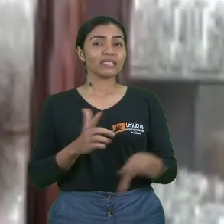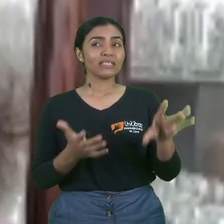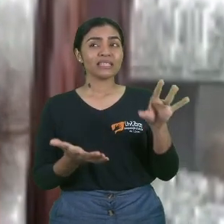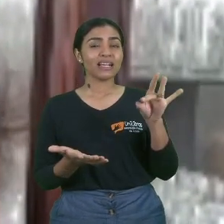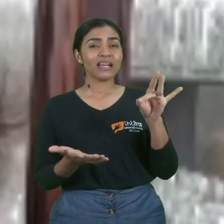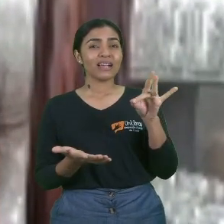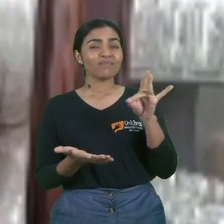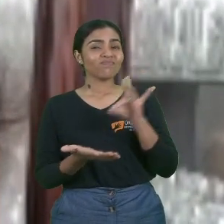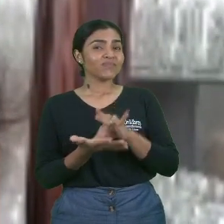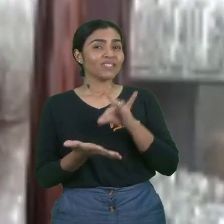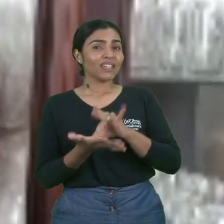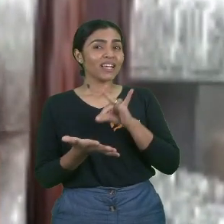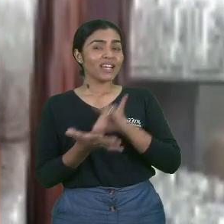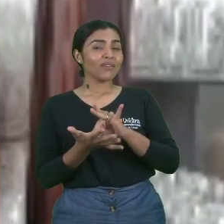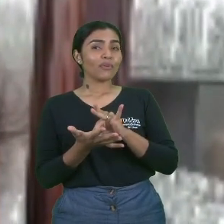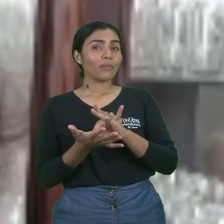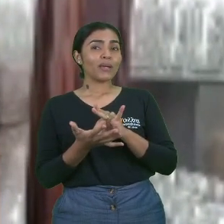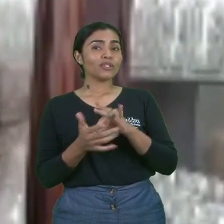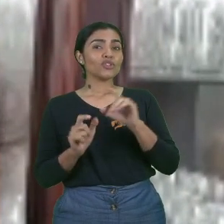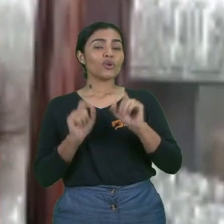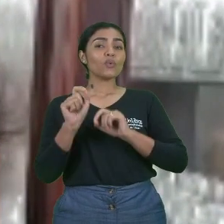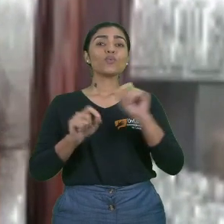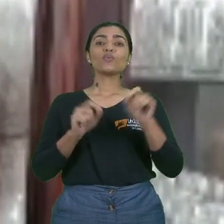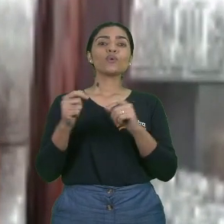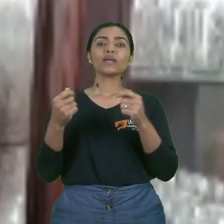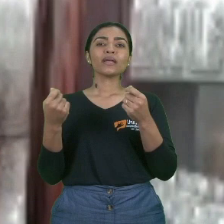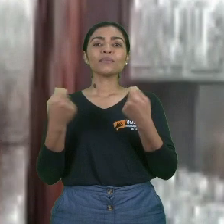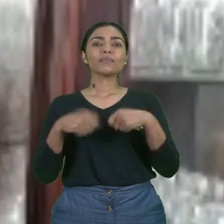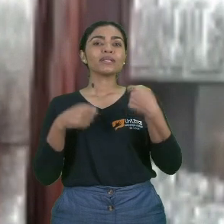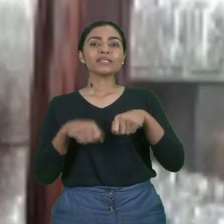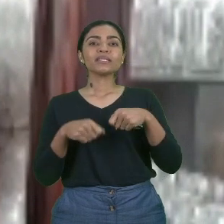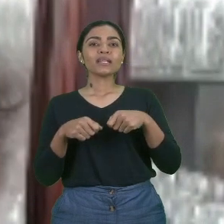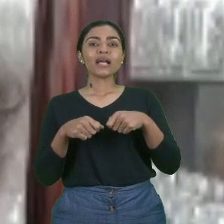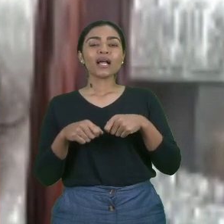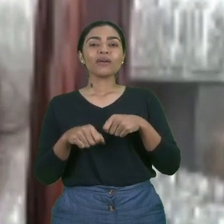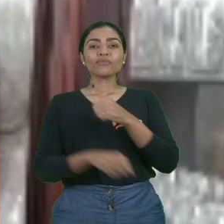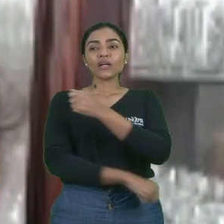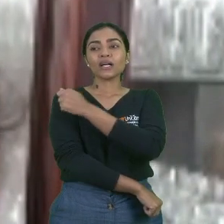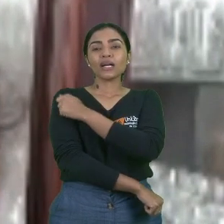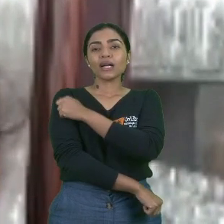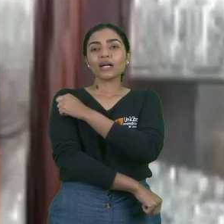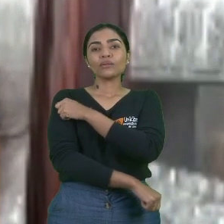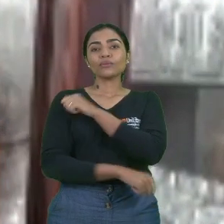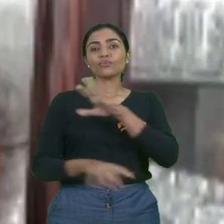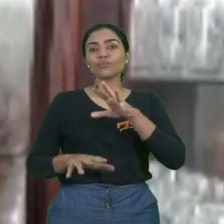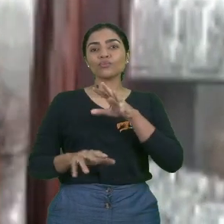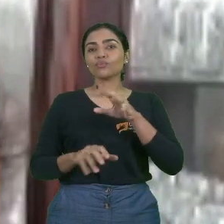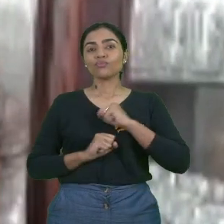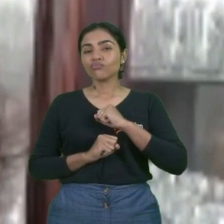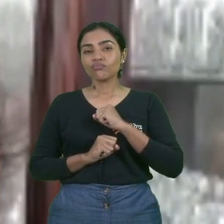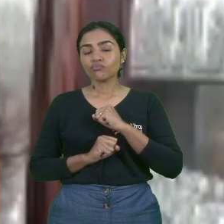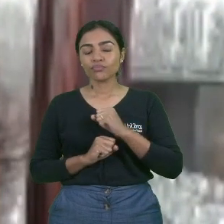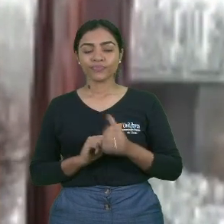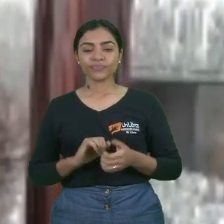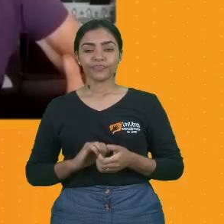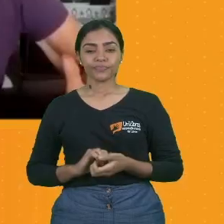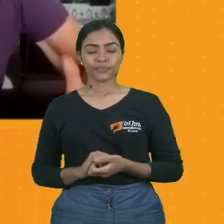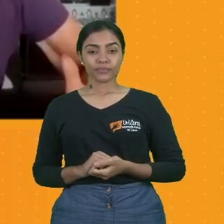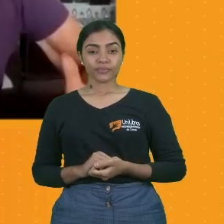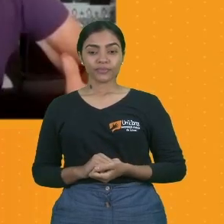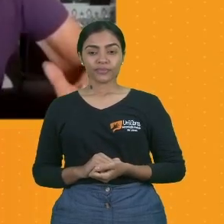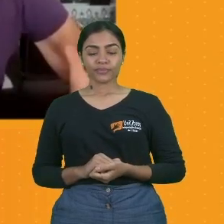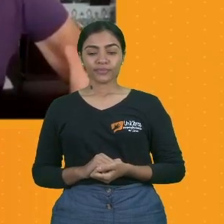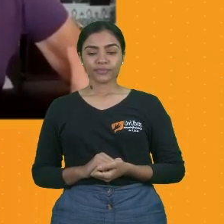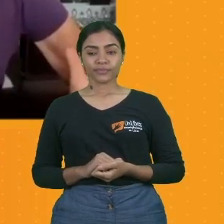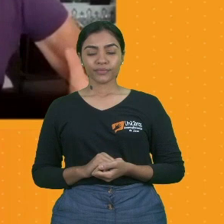o que é necessário para o domínio dos Estudantes que estão começando a Lauri é uma se você quer fazer uma observação sobre